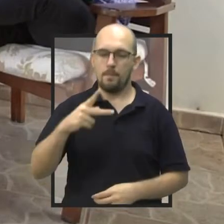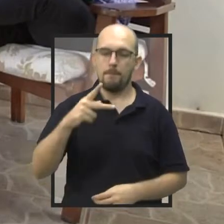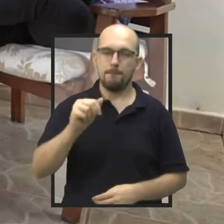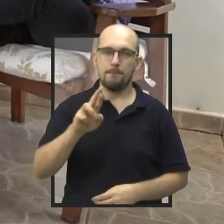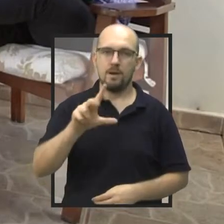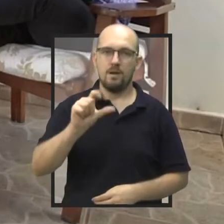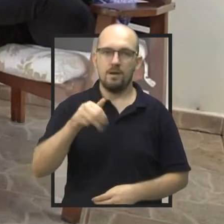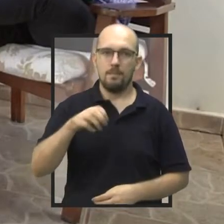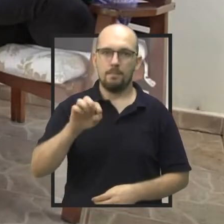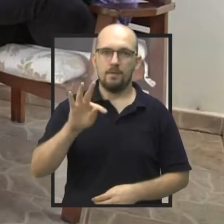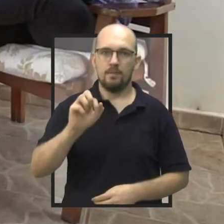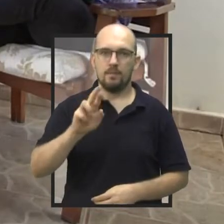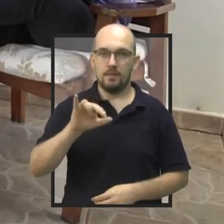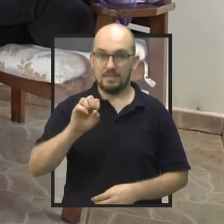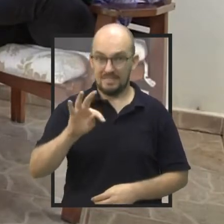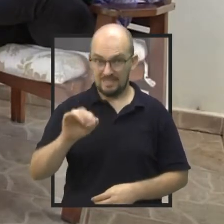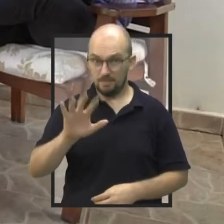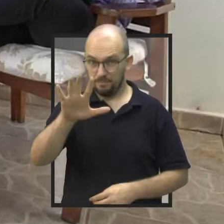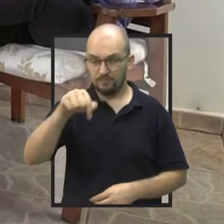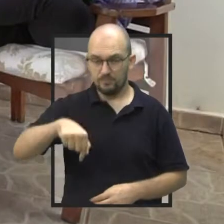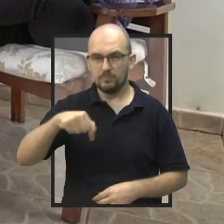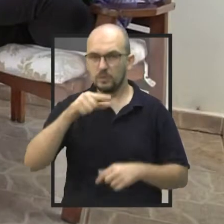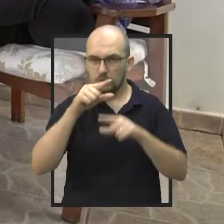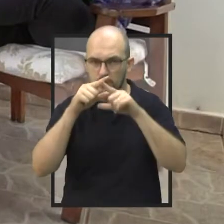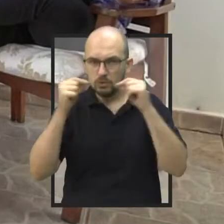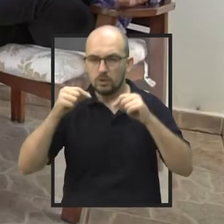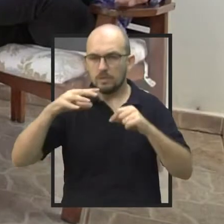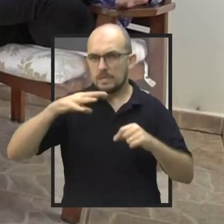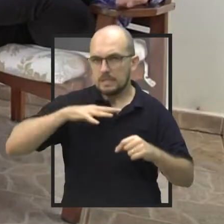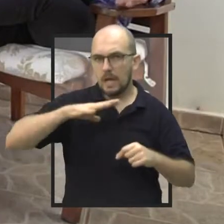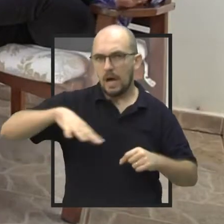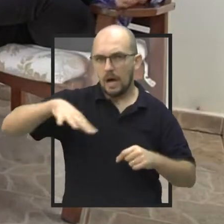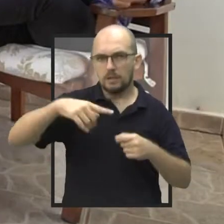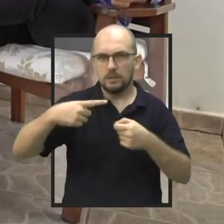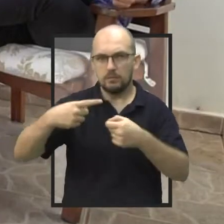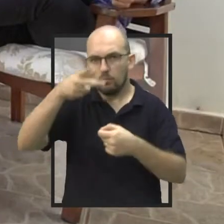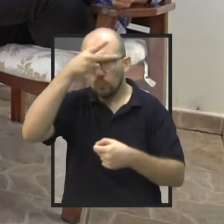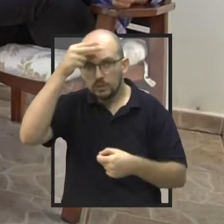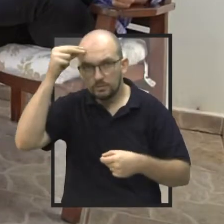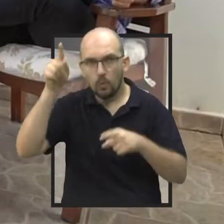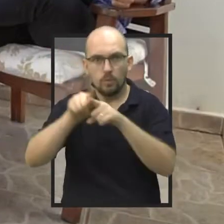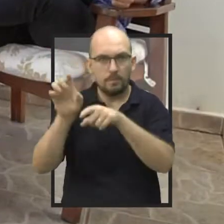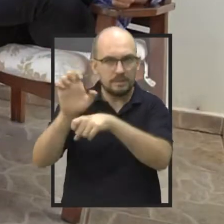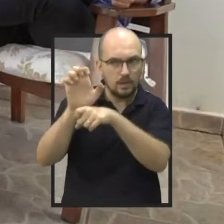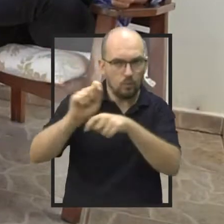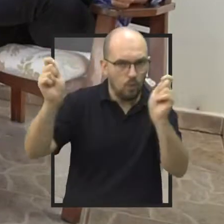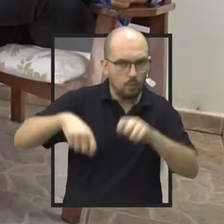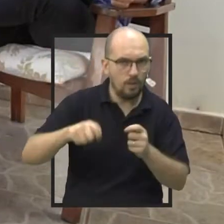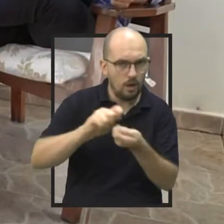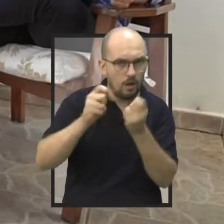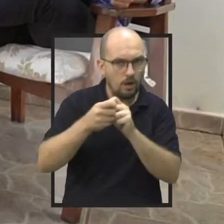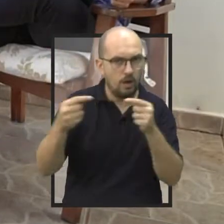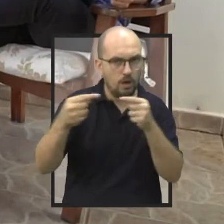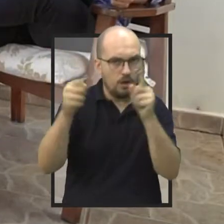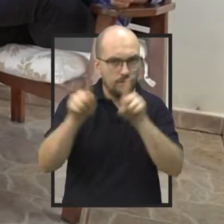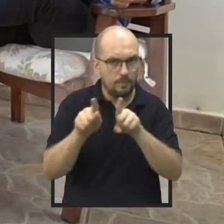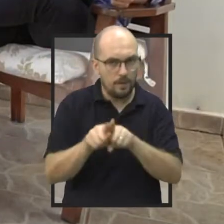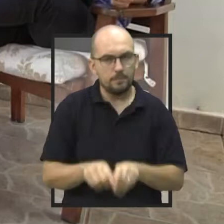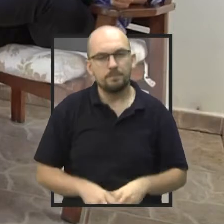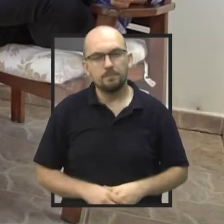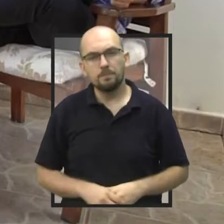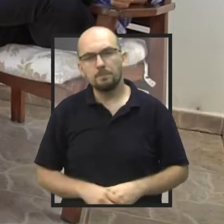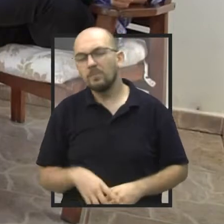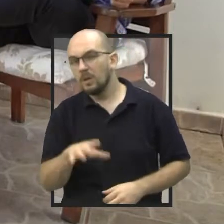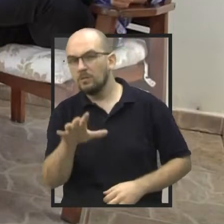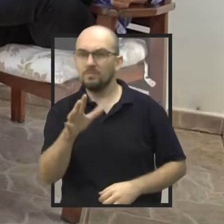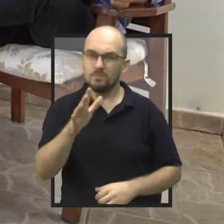e municipal, isso também se aplicaria nos mesmos moldes, doutor? Em termos. Eu digo em termos